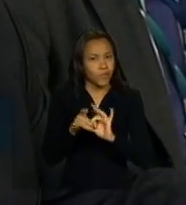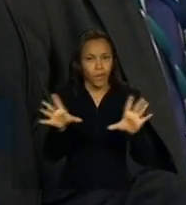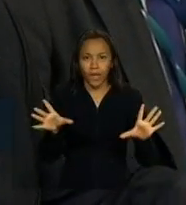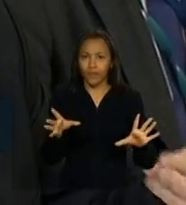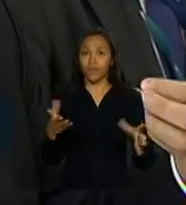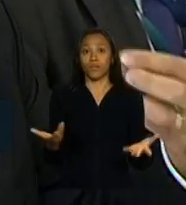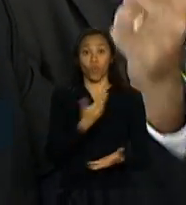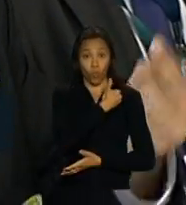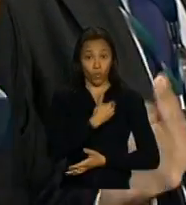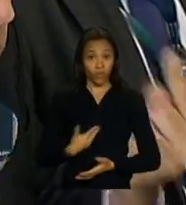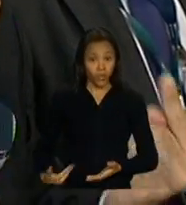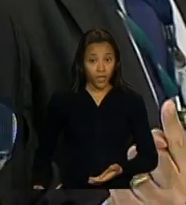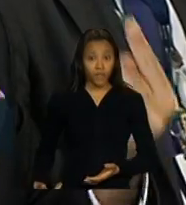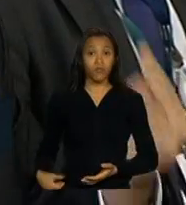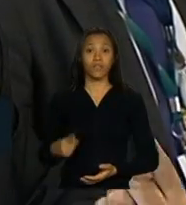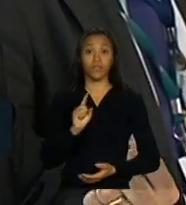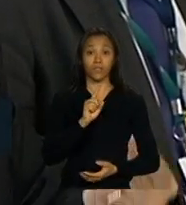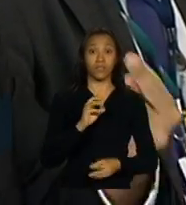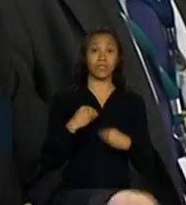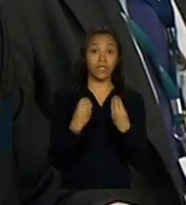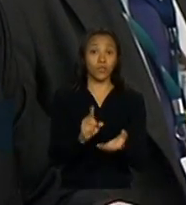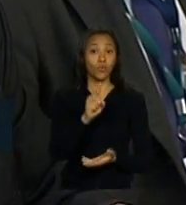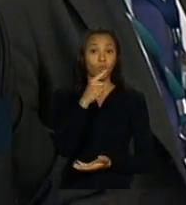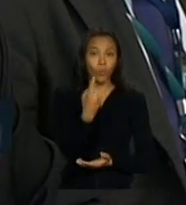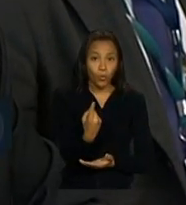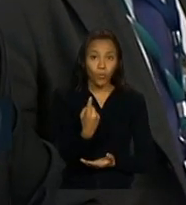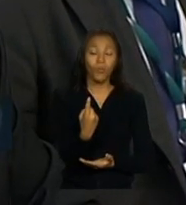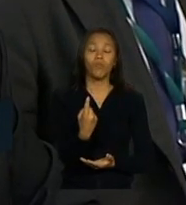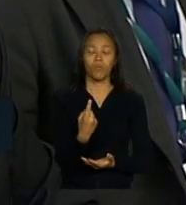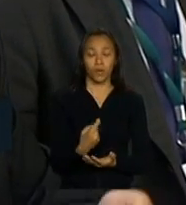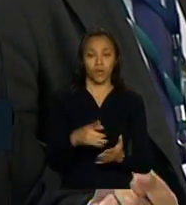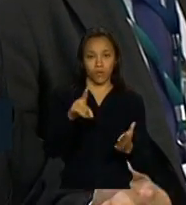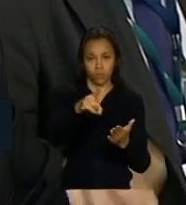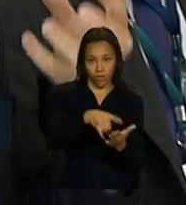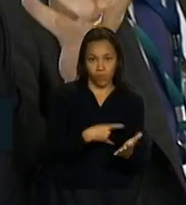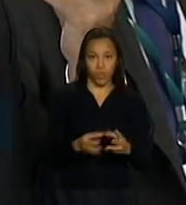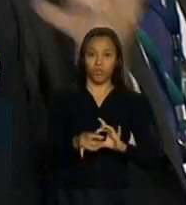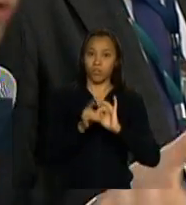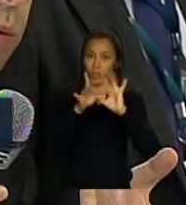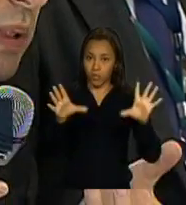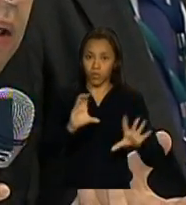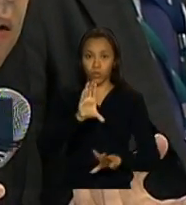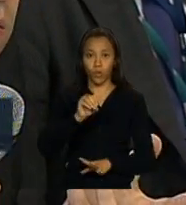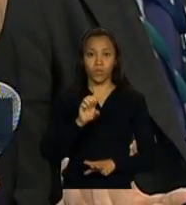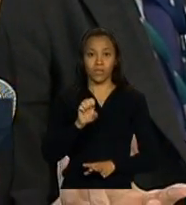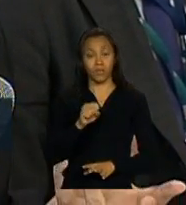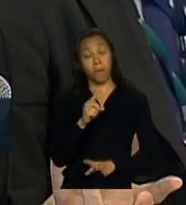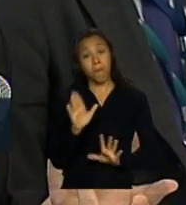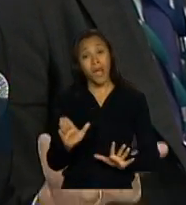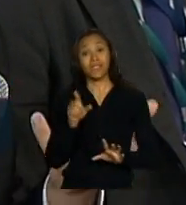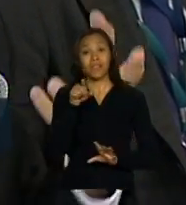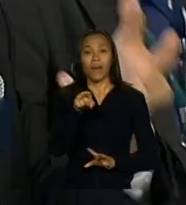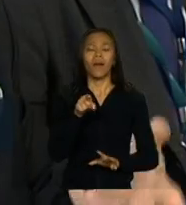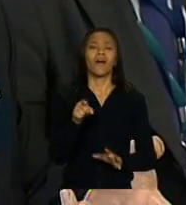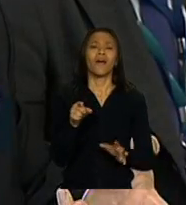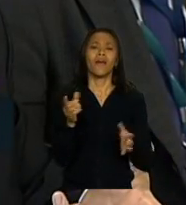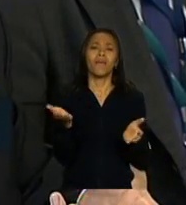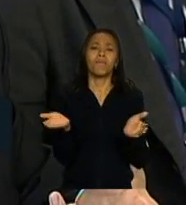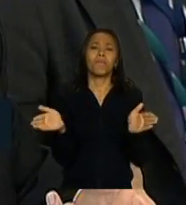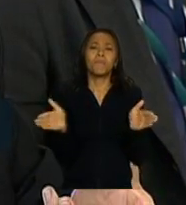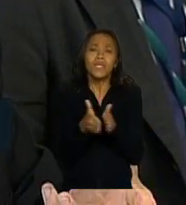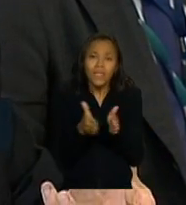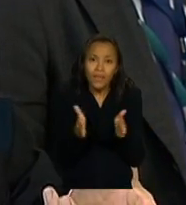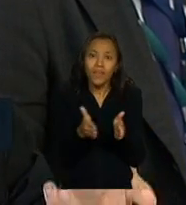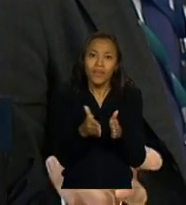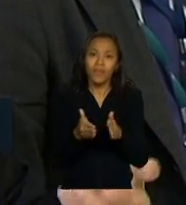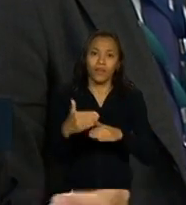está concedendo, está fazendo uma concessão já existente, que é do porto de Malhado. Né? Como é um porto muito pequeno e que vai ficar ainda mais